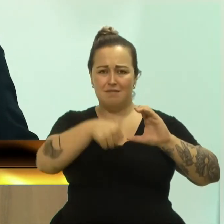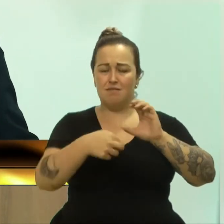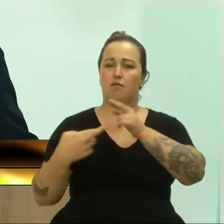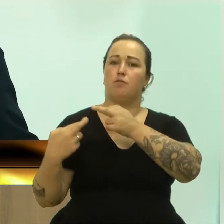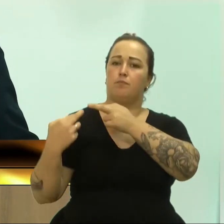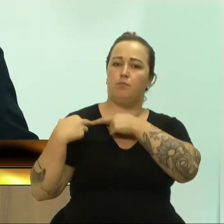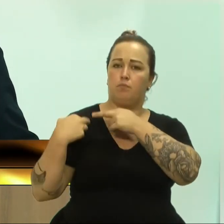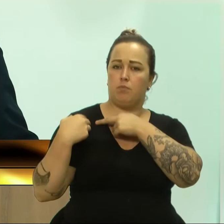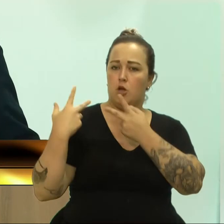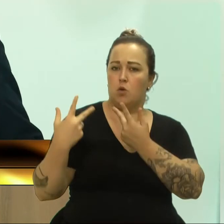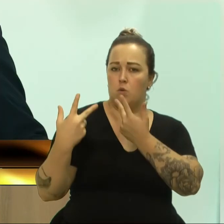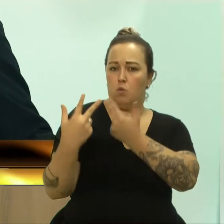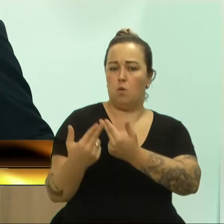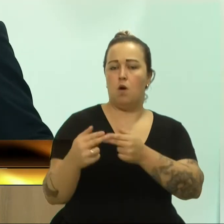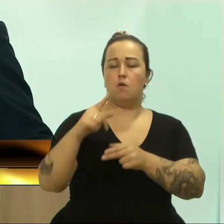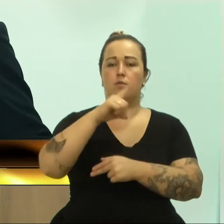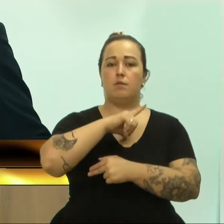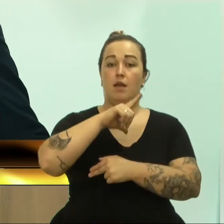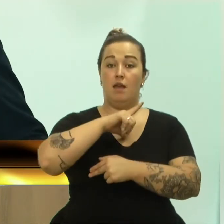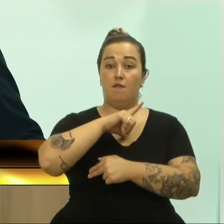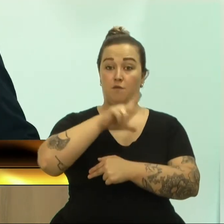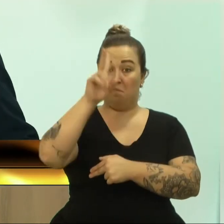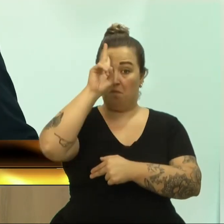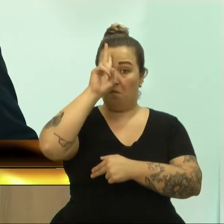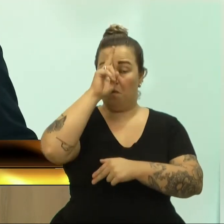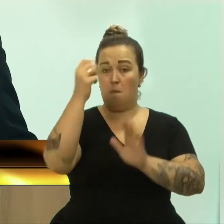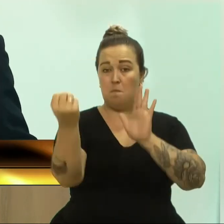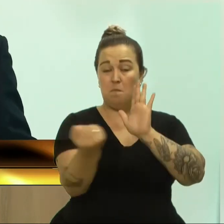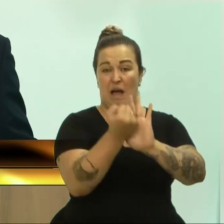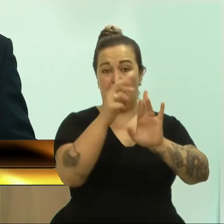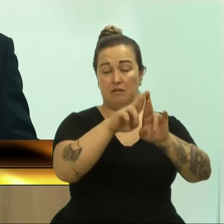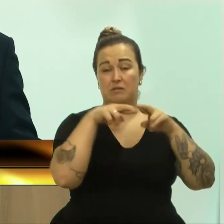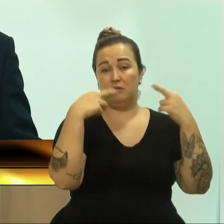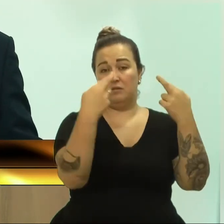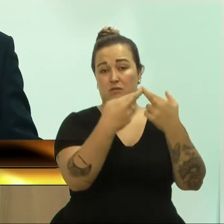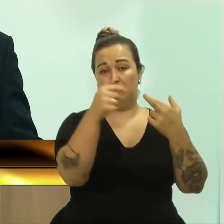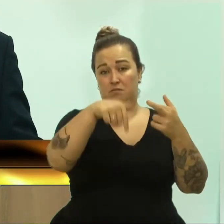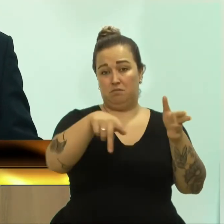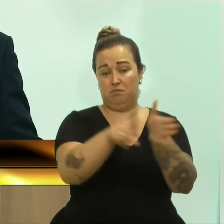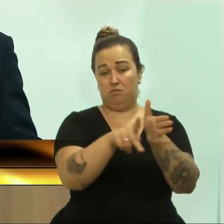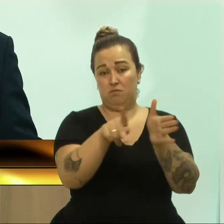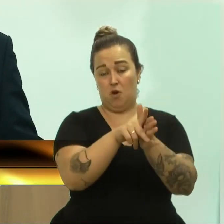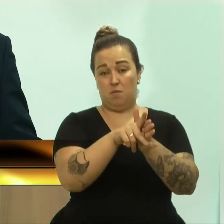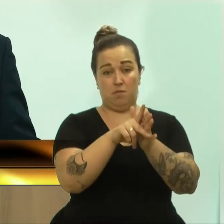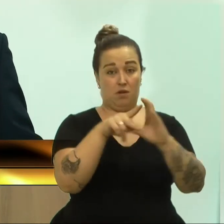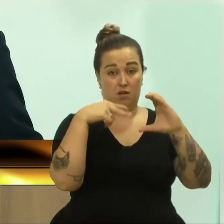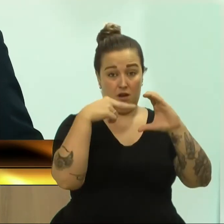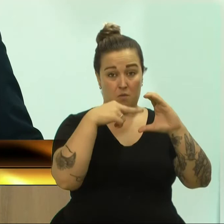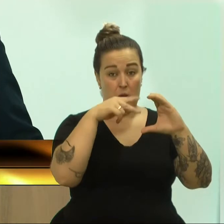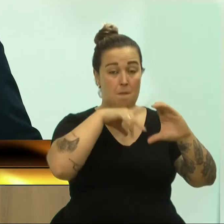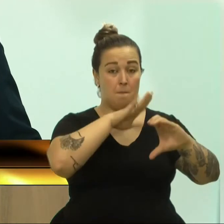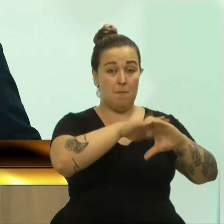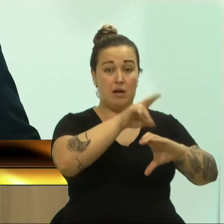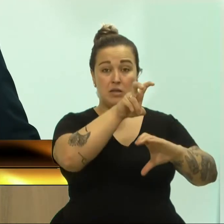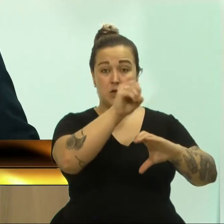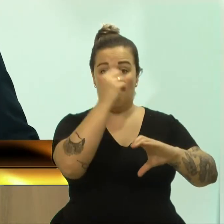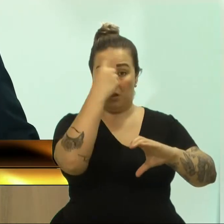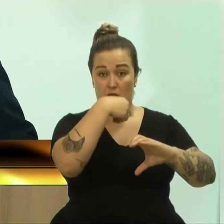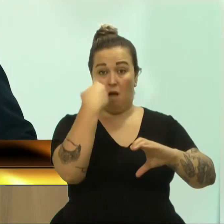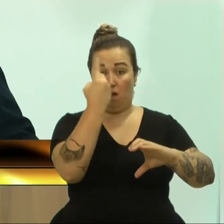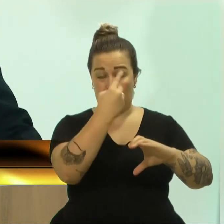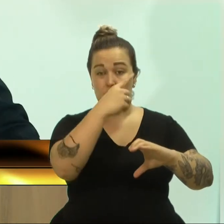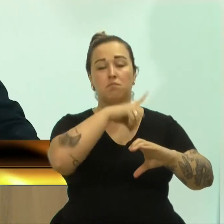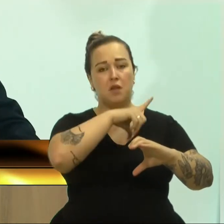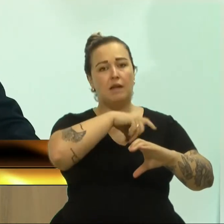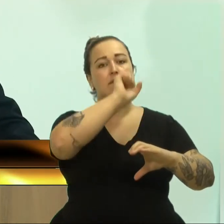como teve numa sessão histórica de mais de 50 horas, teve a responsabilidade, sim, de tomar